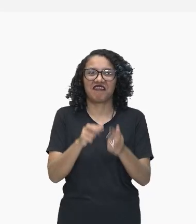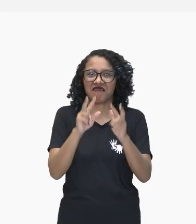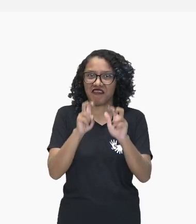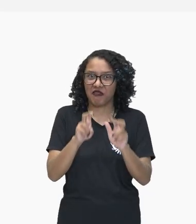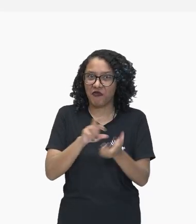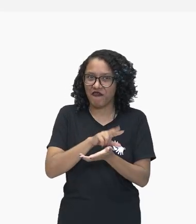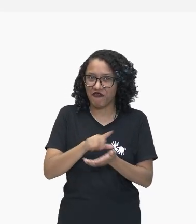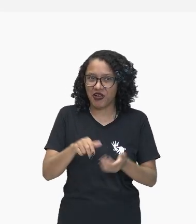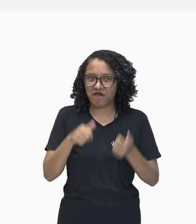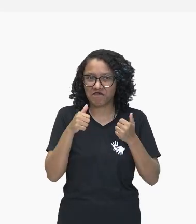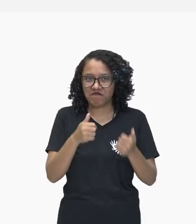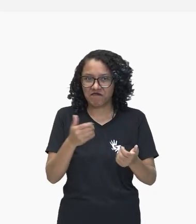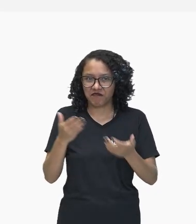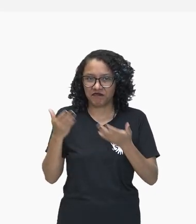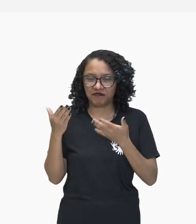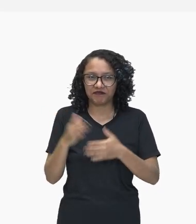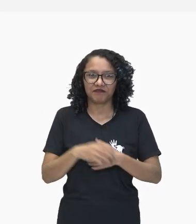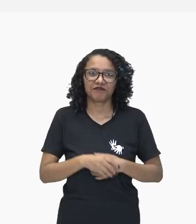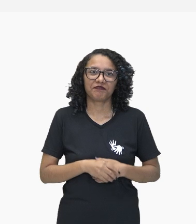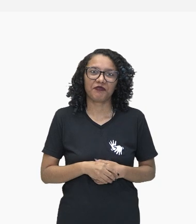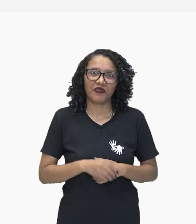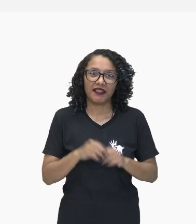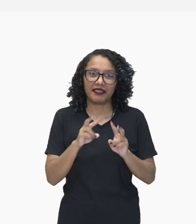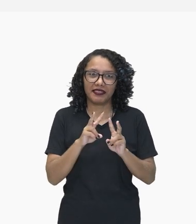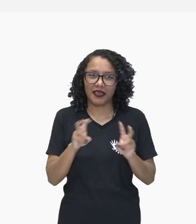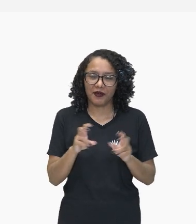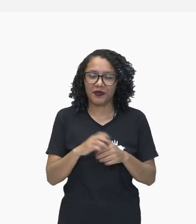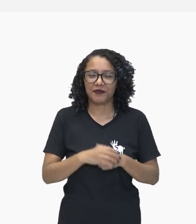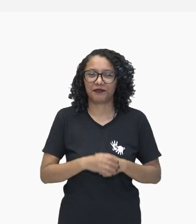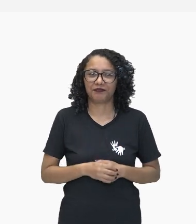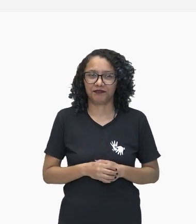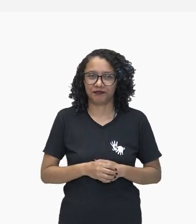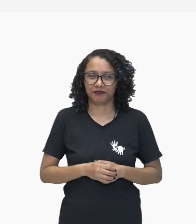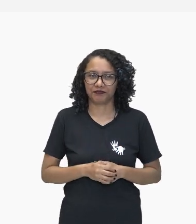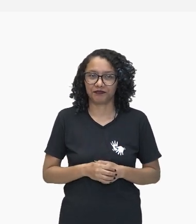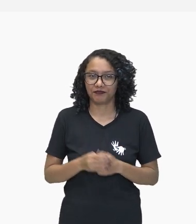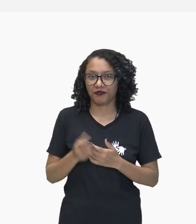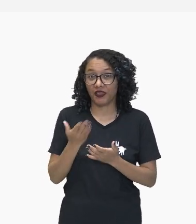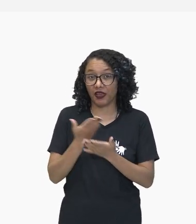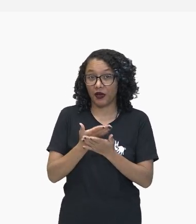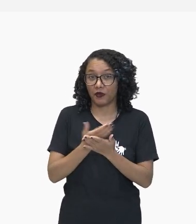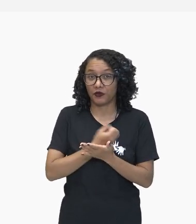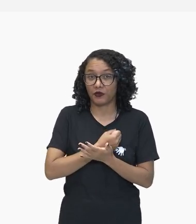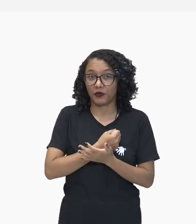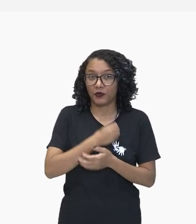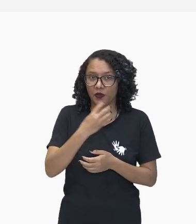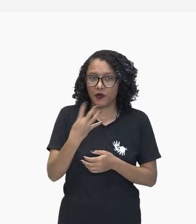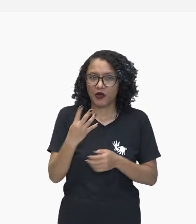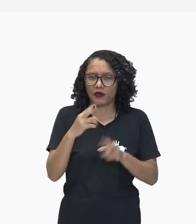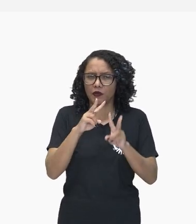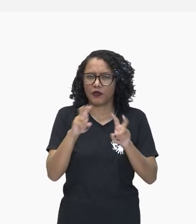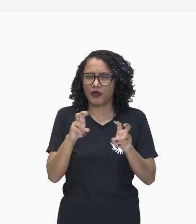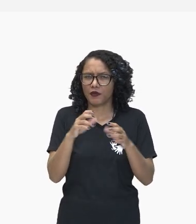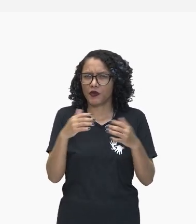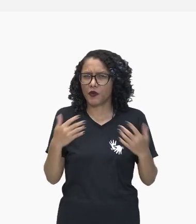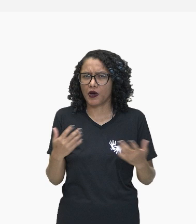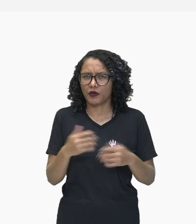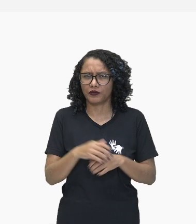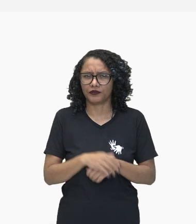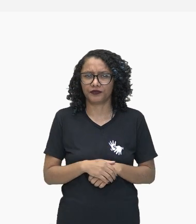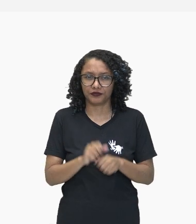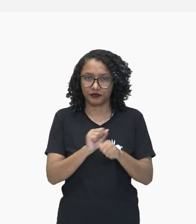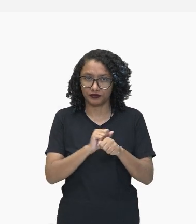uma olhadinha no nosso objeto de conhecimento e no nosso detalhamento. Então, aula 04, com o objeto de